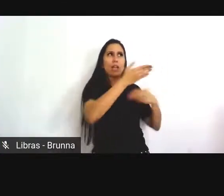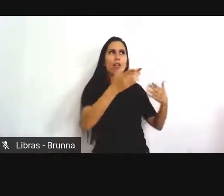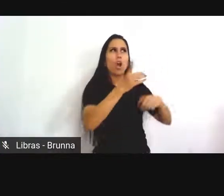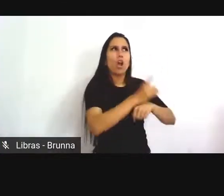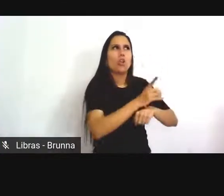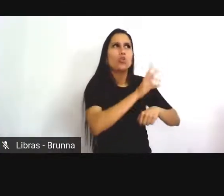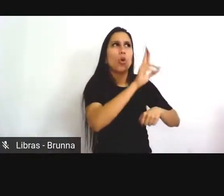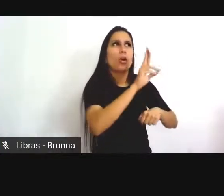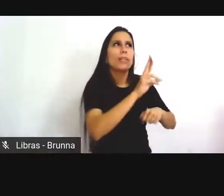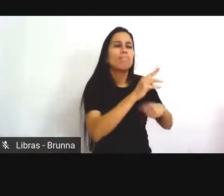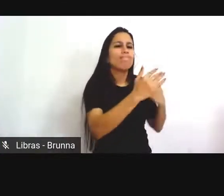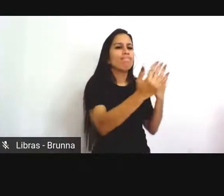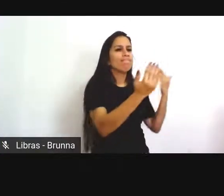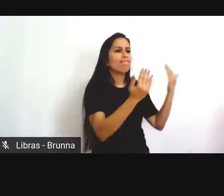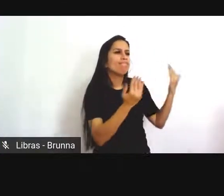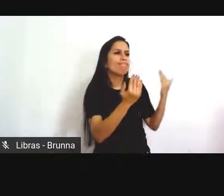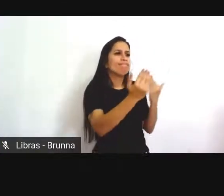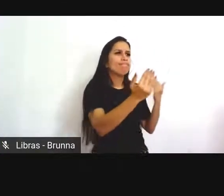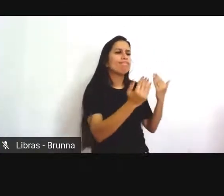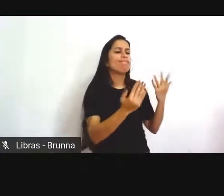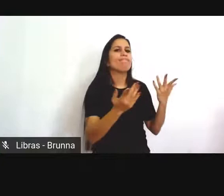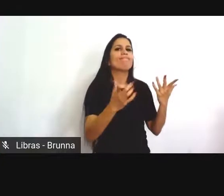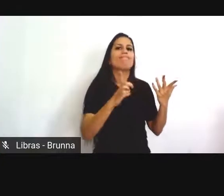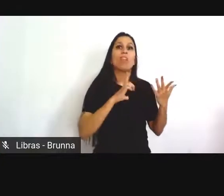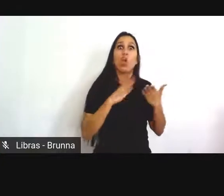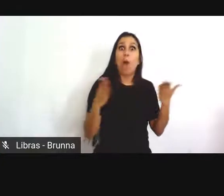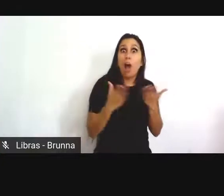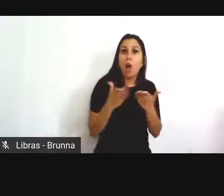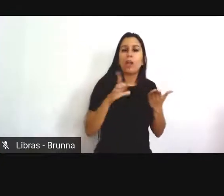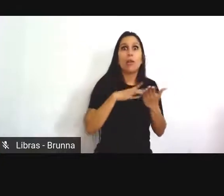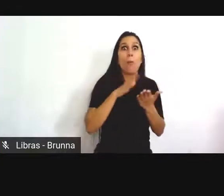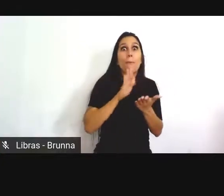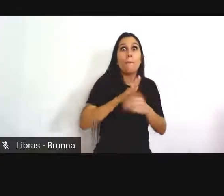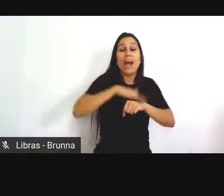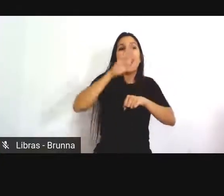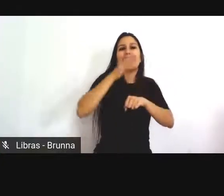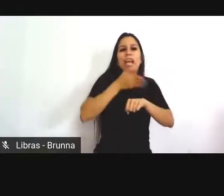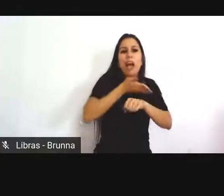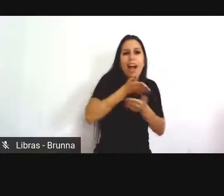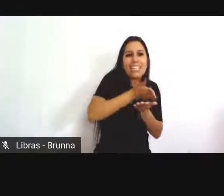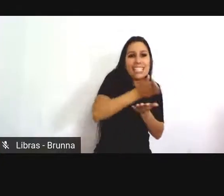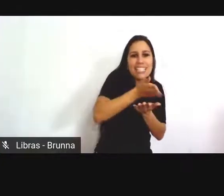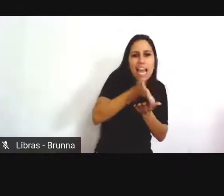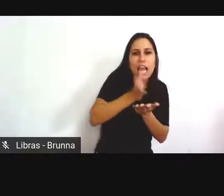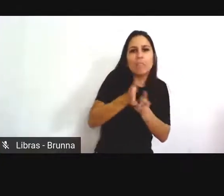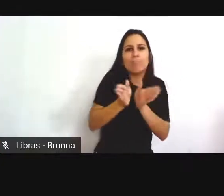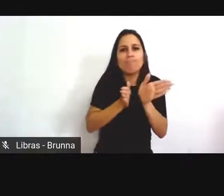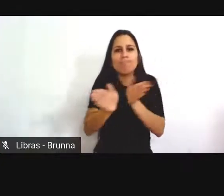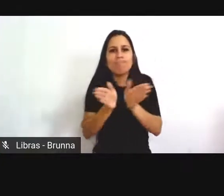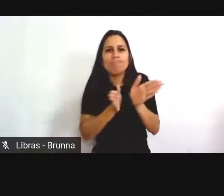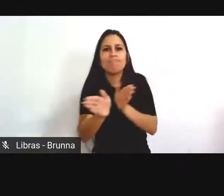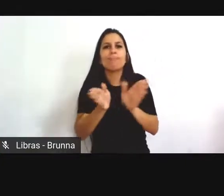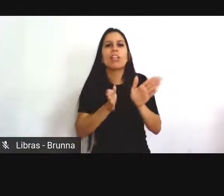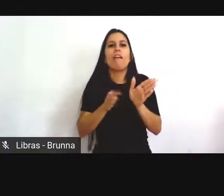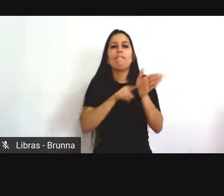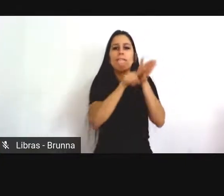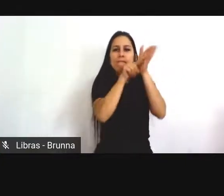deu acesso ou percepção de novas fontes de informação, né? Uma crítica de fontes. A gente trabalha muito